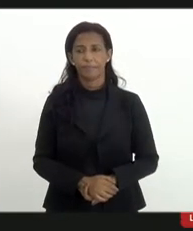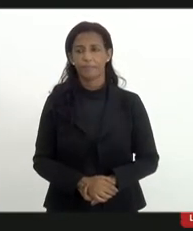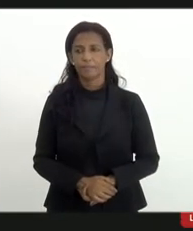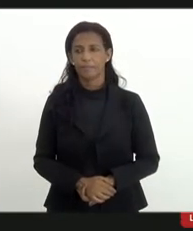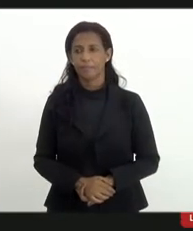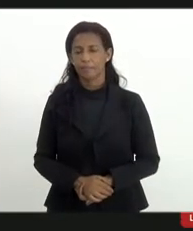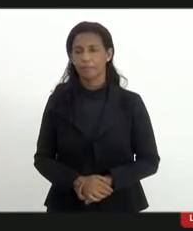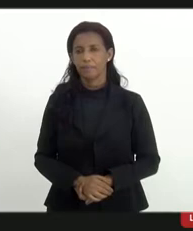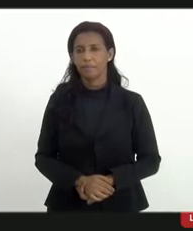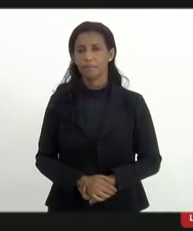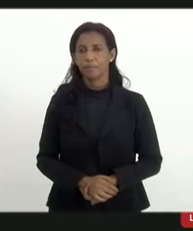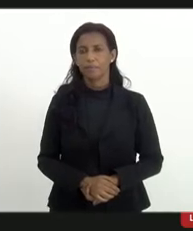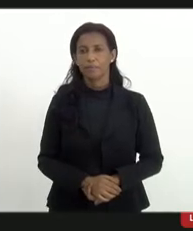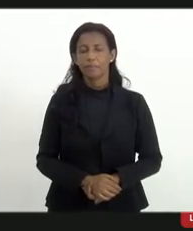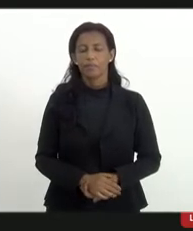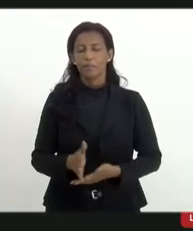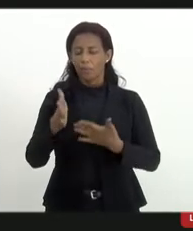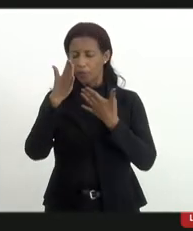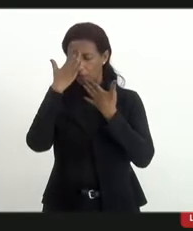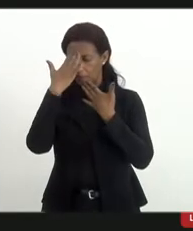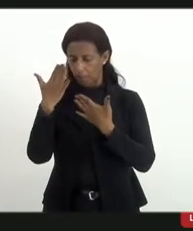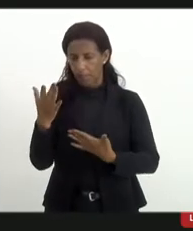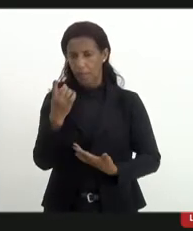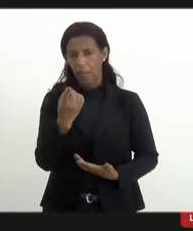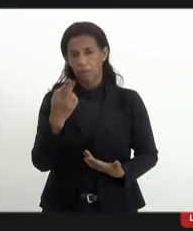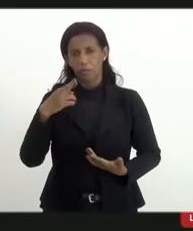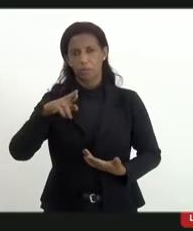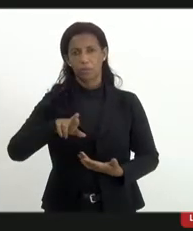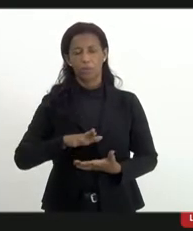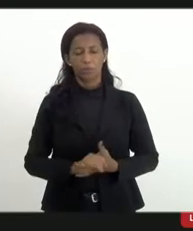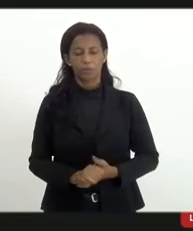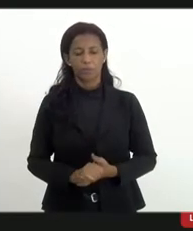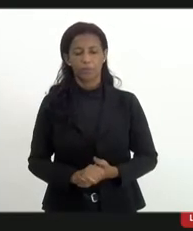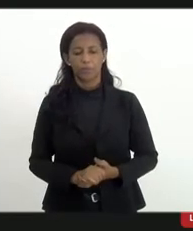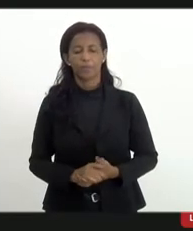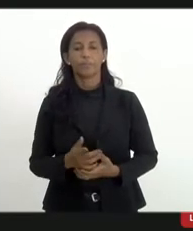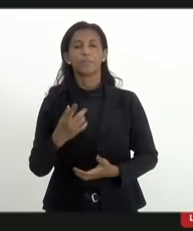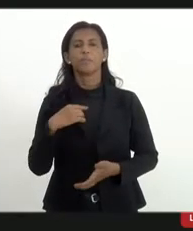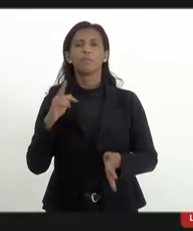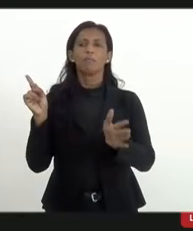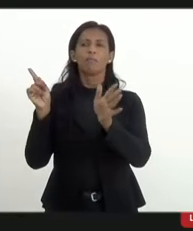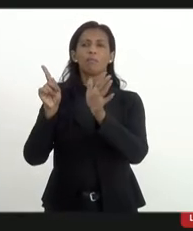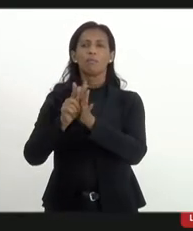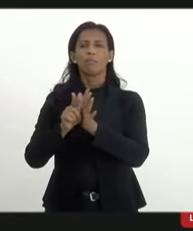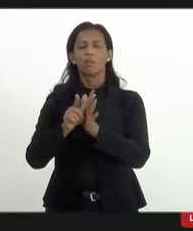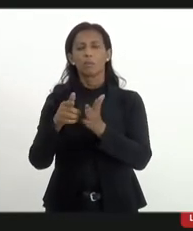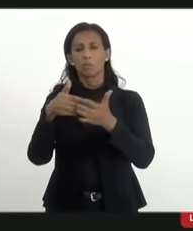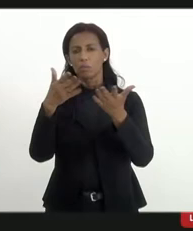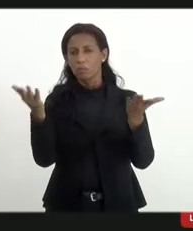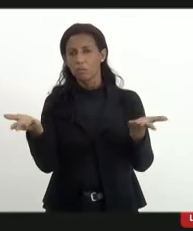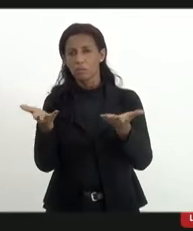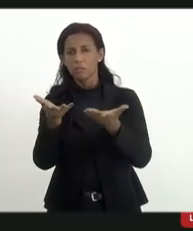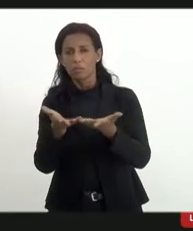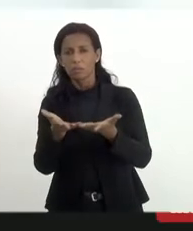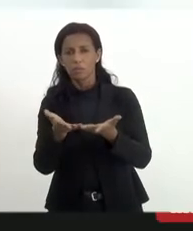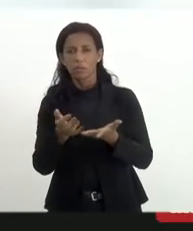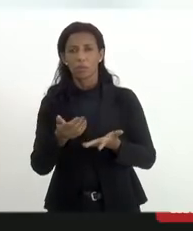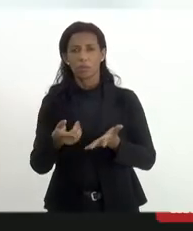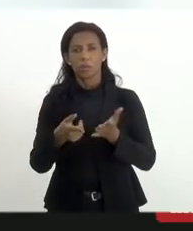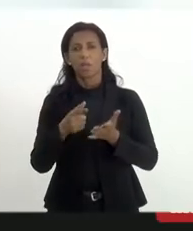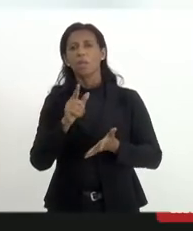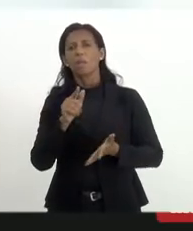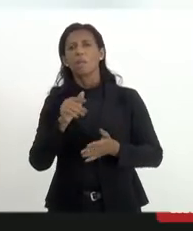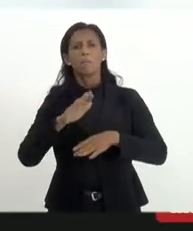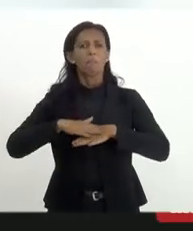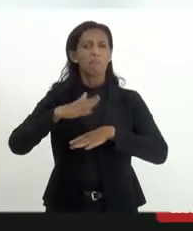Obrigado, doutor Gadelha. Eu arguo, se há entre os presentes, antes de eu voltar a falar sobre o tema,